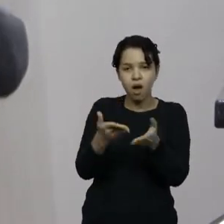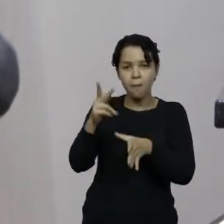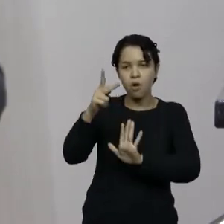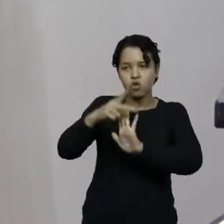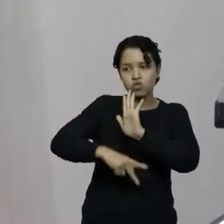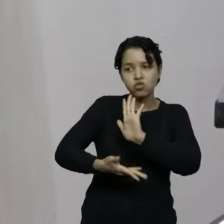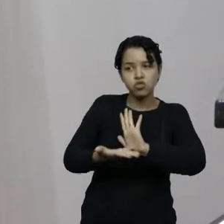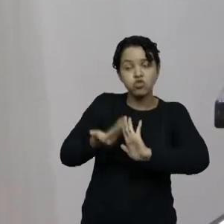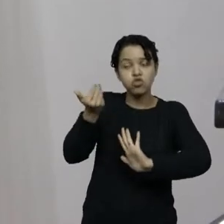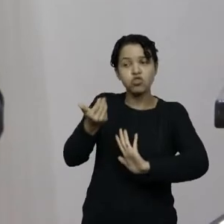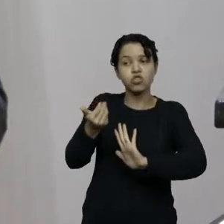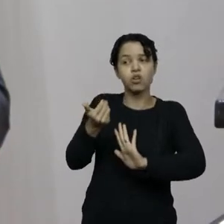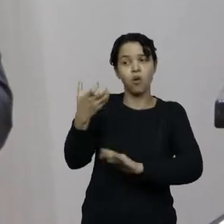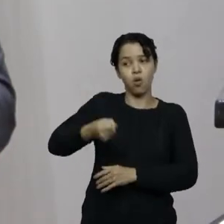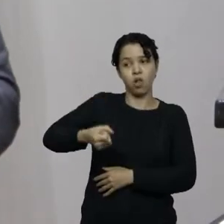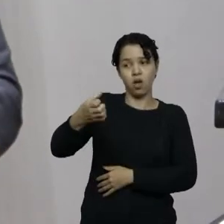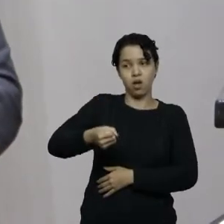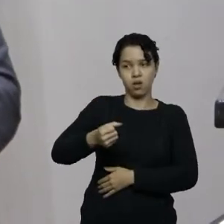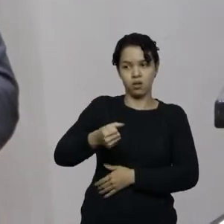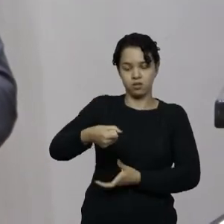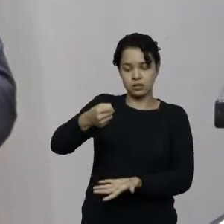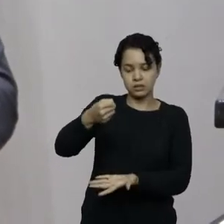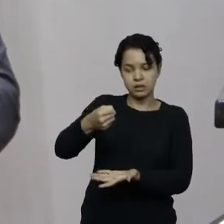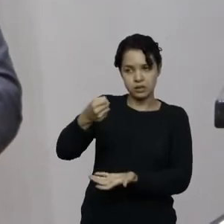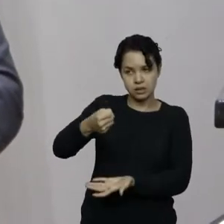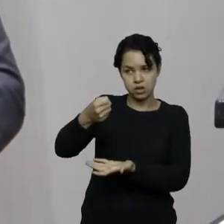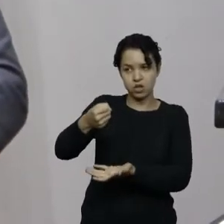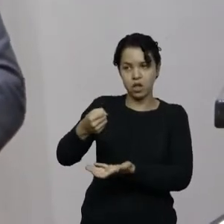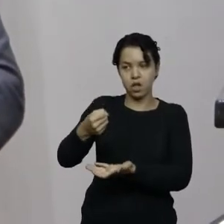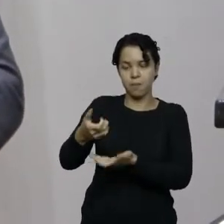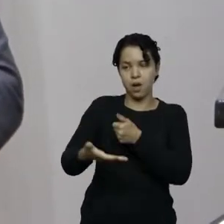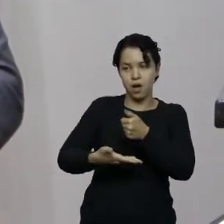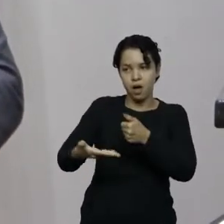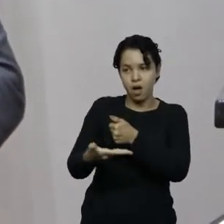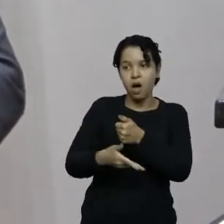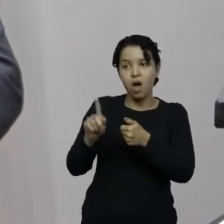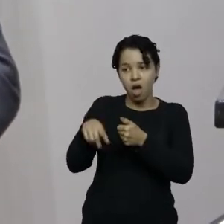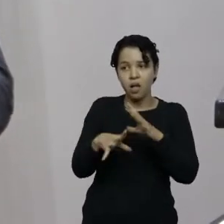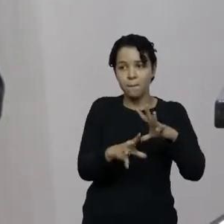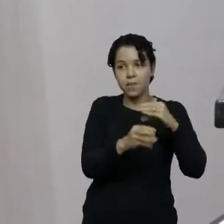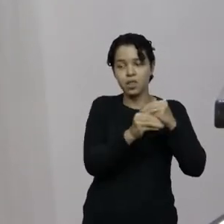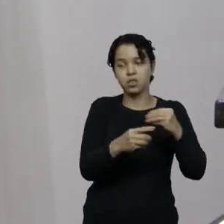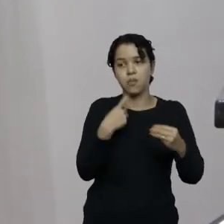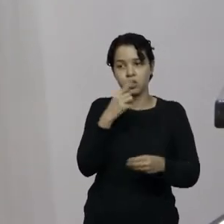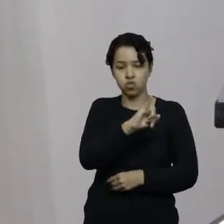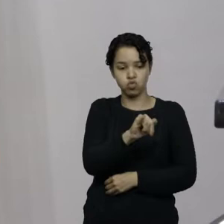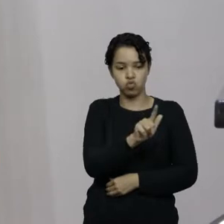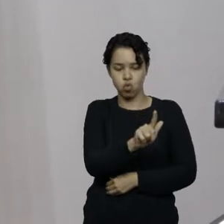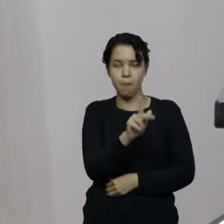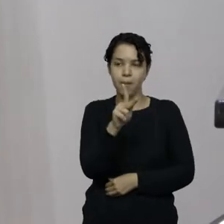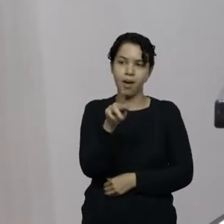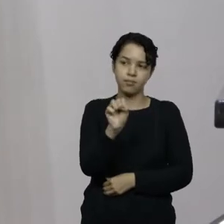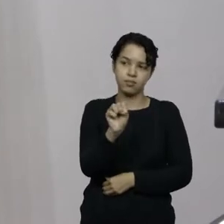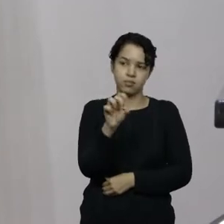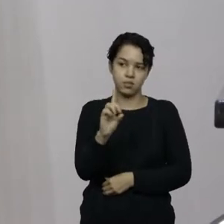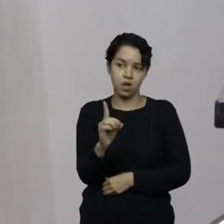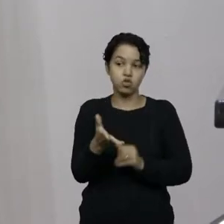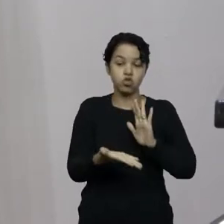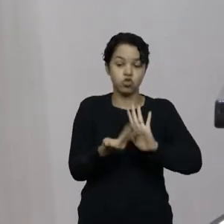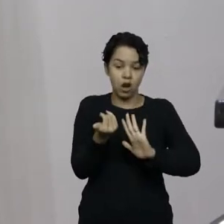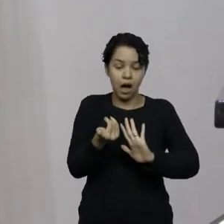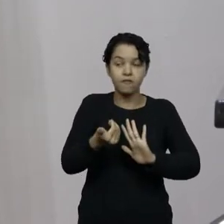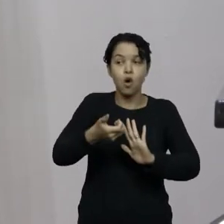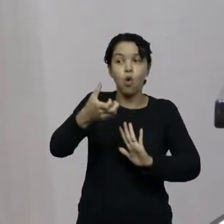o leite da cesta básica era uma Emenda do deputado Julho e do PSB que retiravam o leite da cesta básica